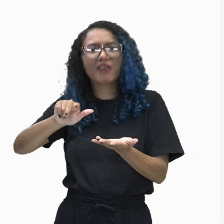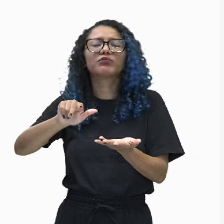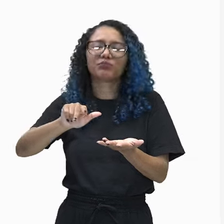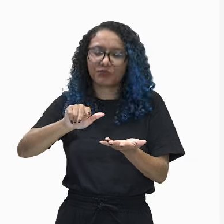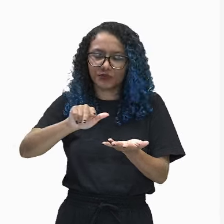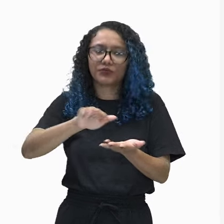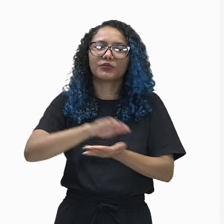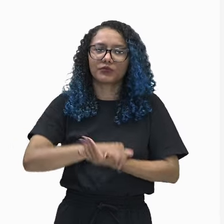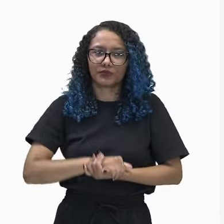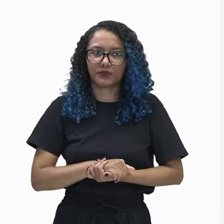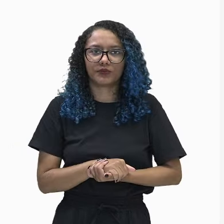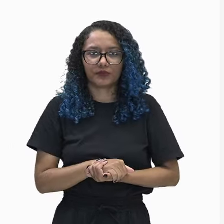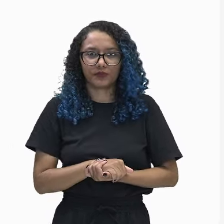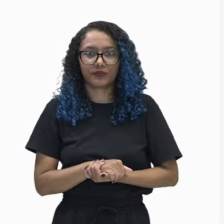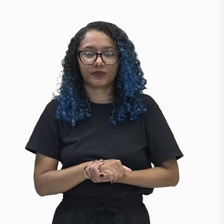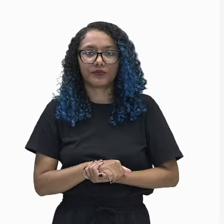pontos